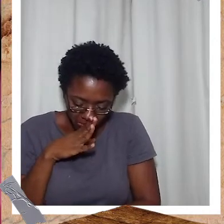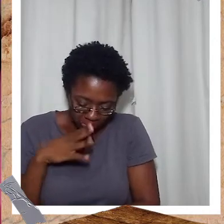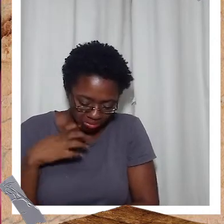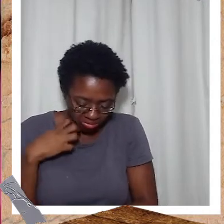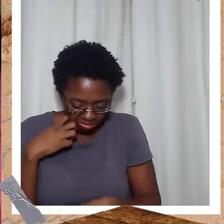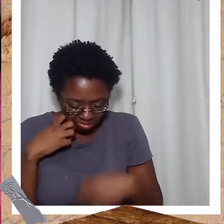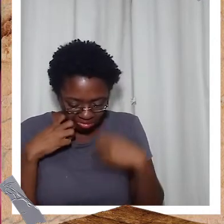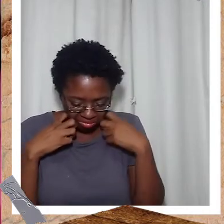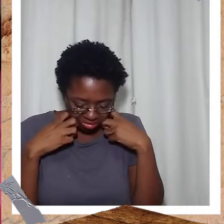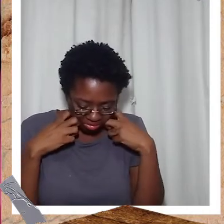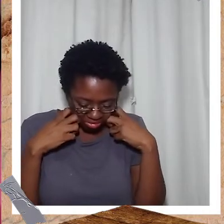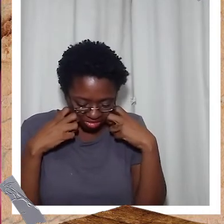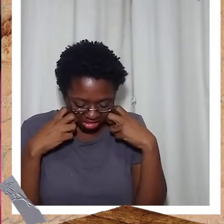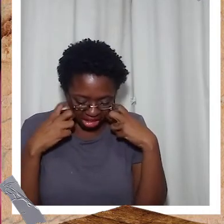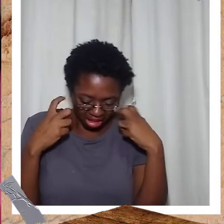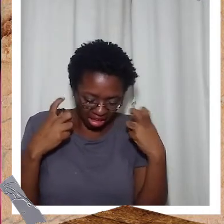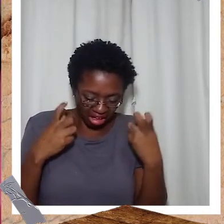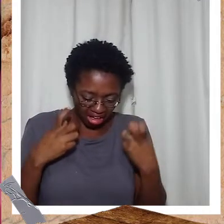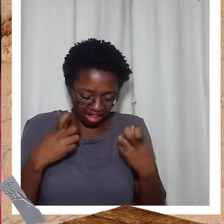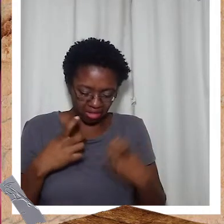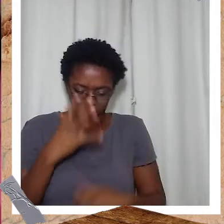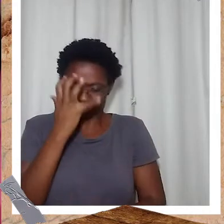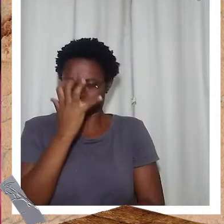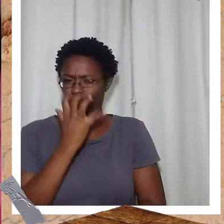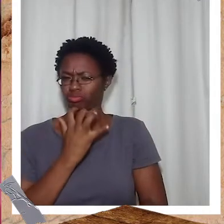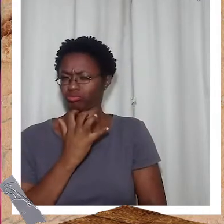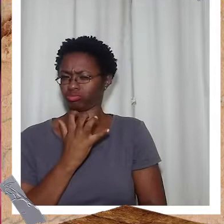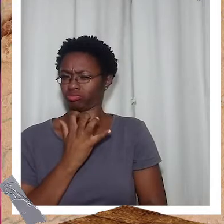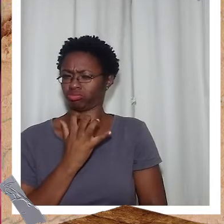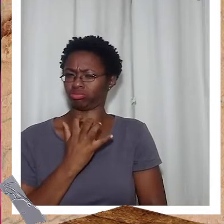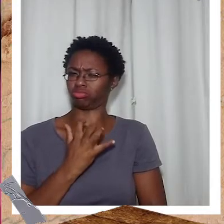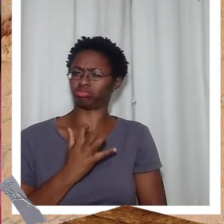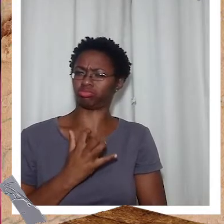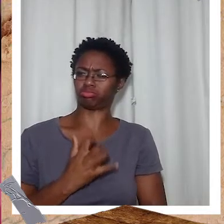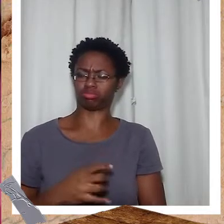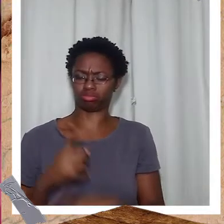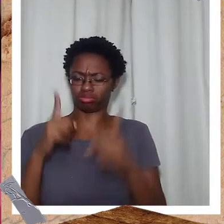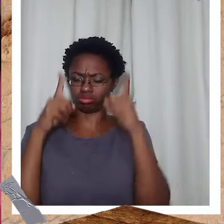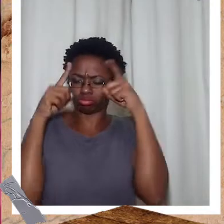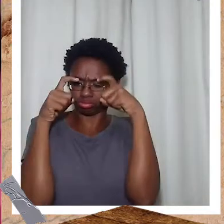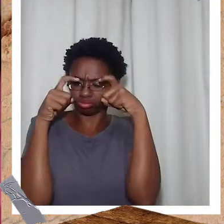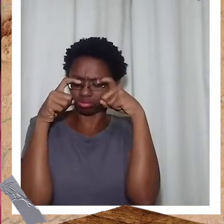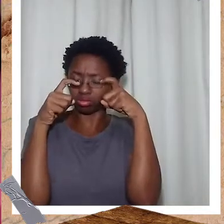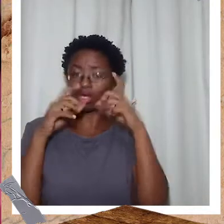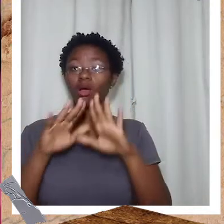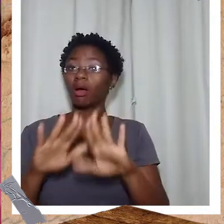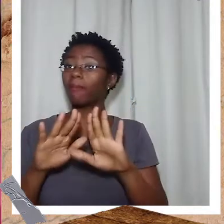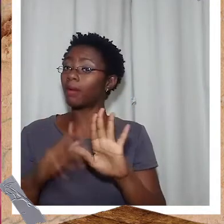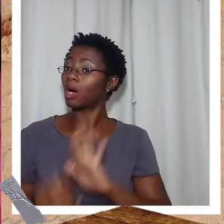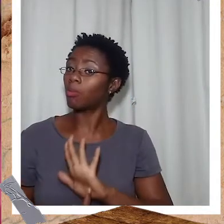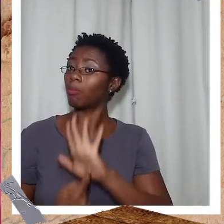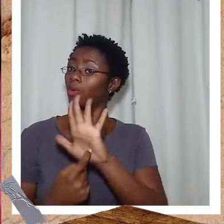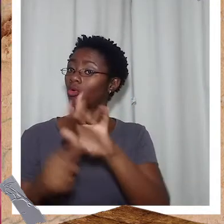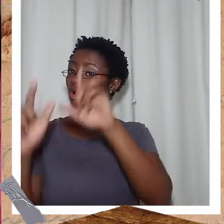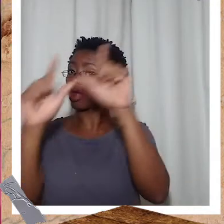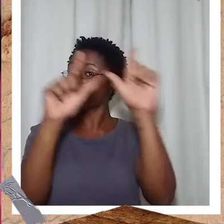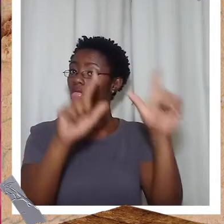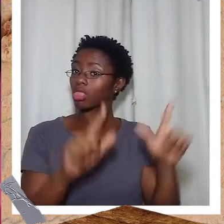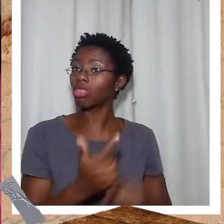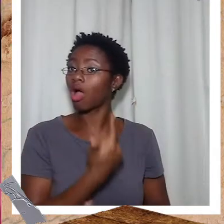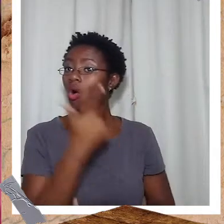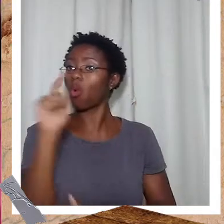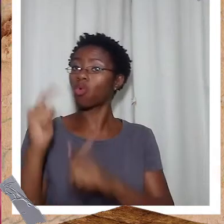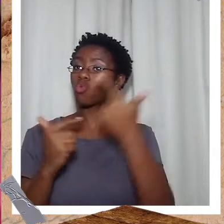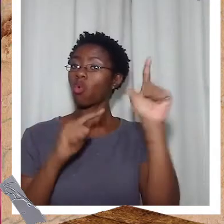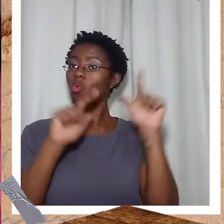a câmera, muito ranzinza, um rosto emburrado. E o que a gente vai procurar mostrar nessa exposição são outras